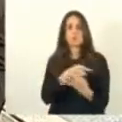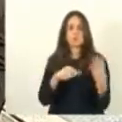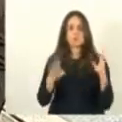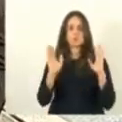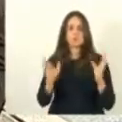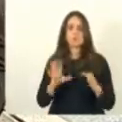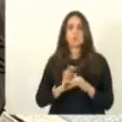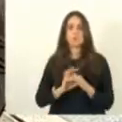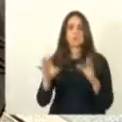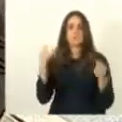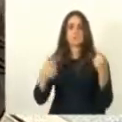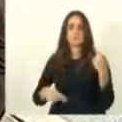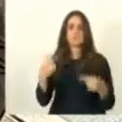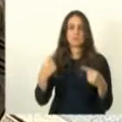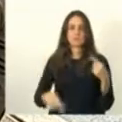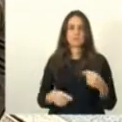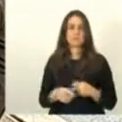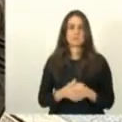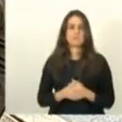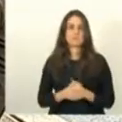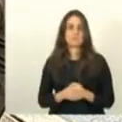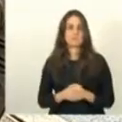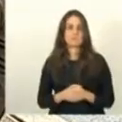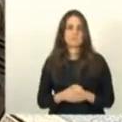Coloca a matéria em discussão.